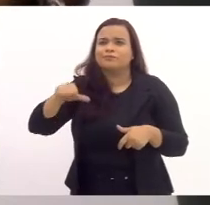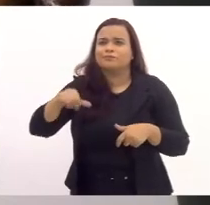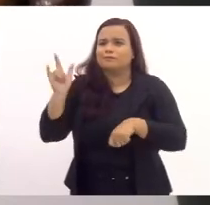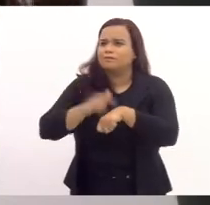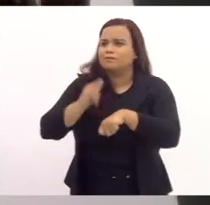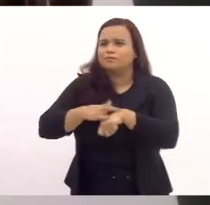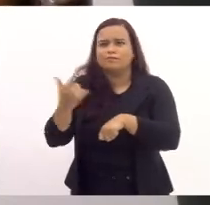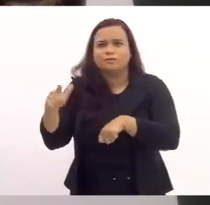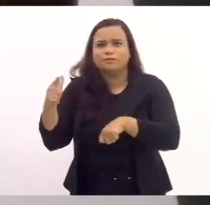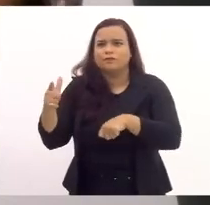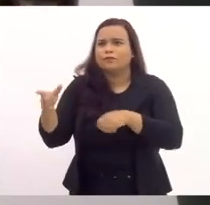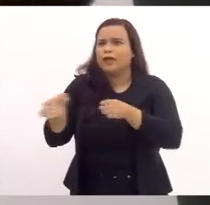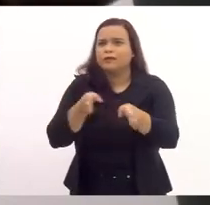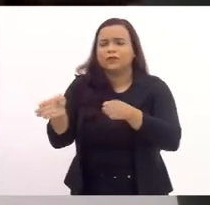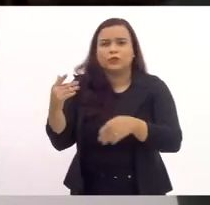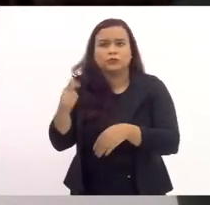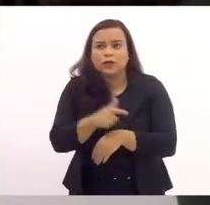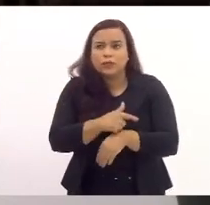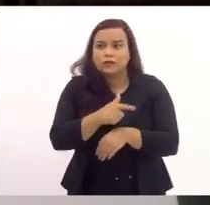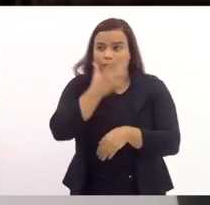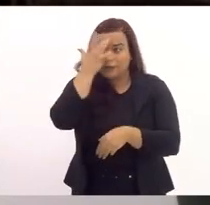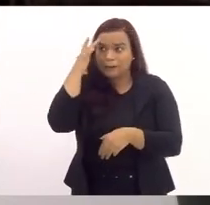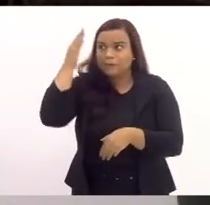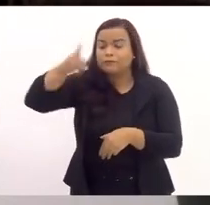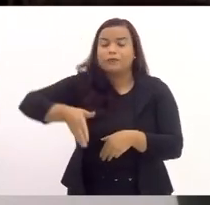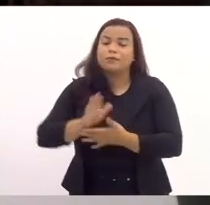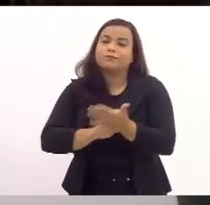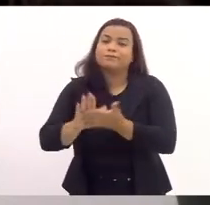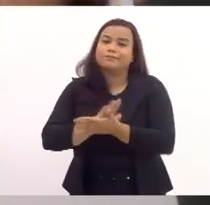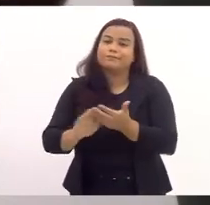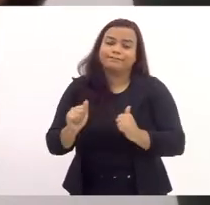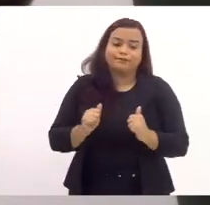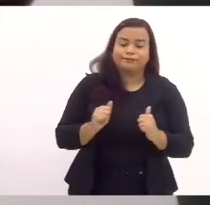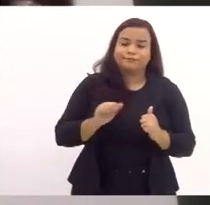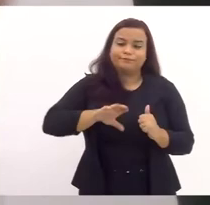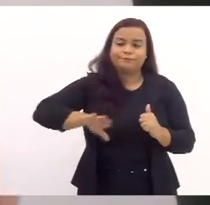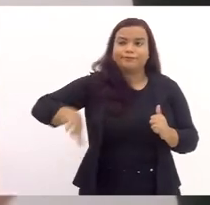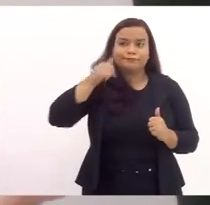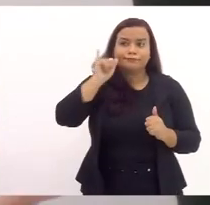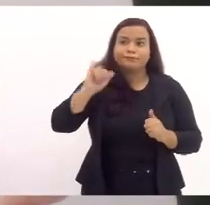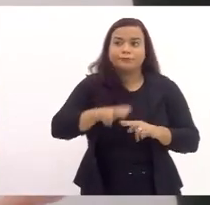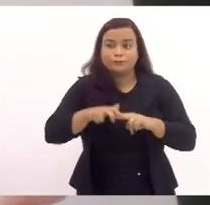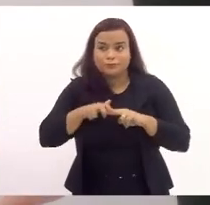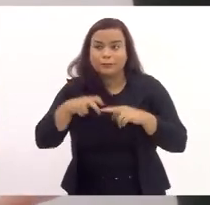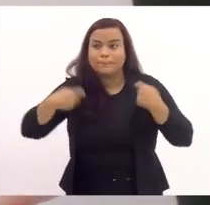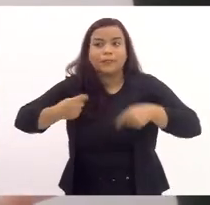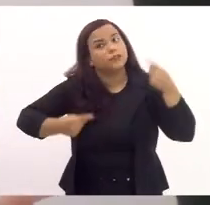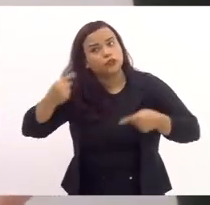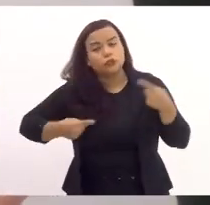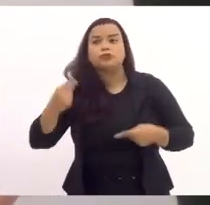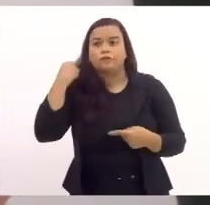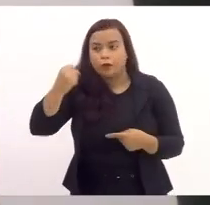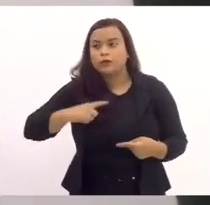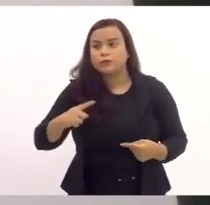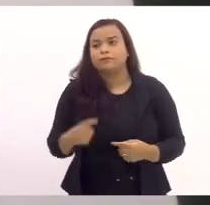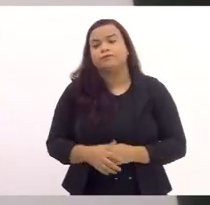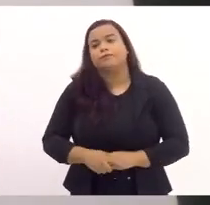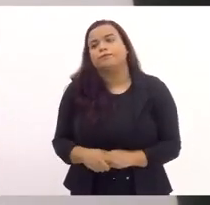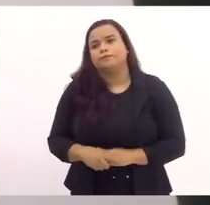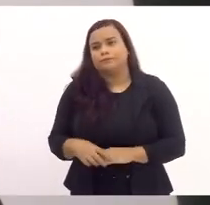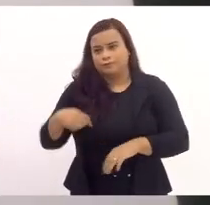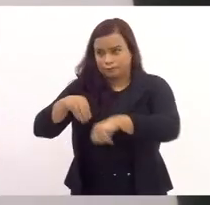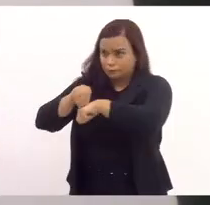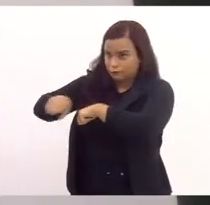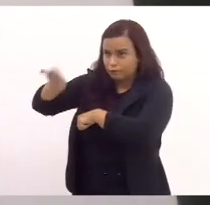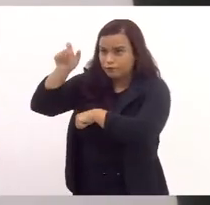não têm acessibilidade, não tem nada, e o passageiro não chega. Então, tem que ser discutido de uma forma bem ampla. Eu vou passar a palavra